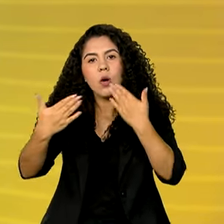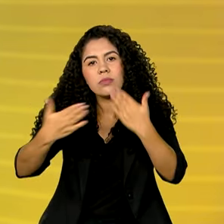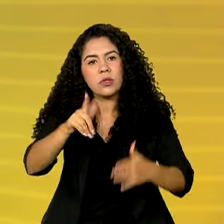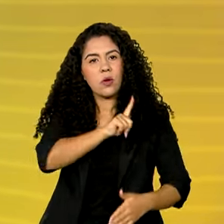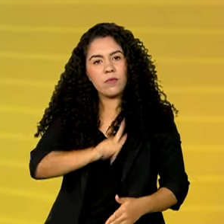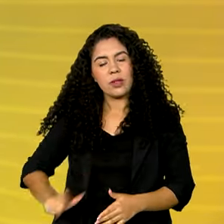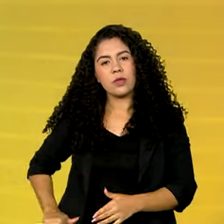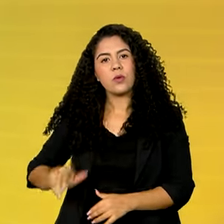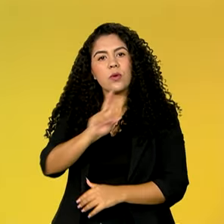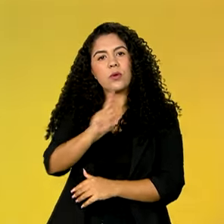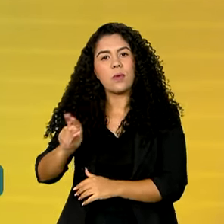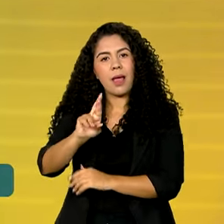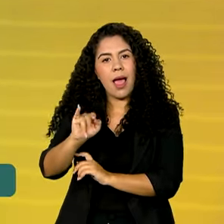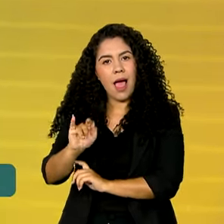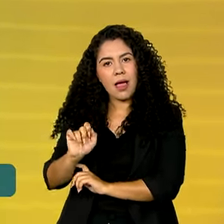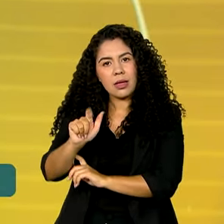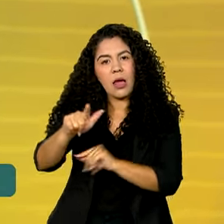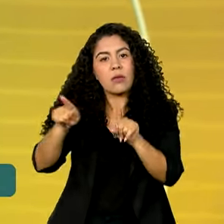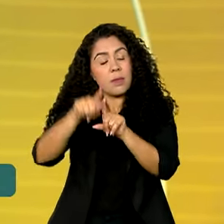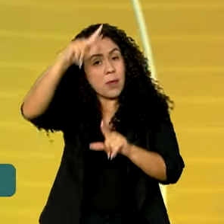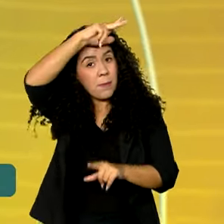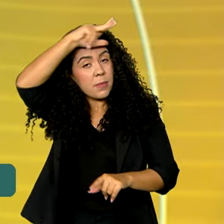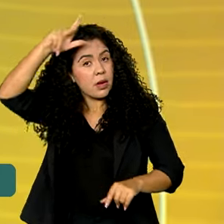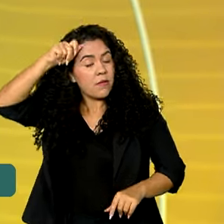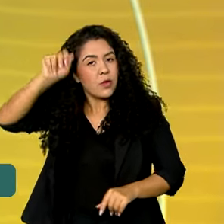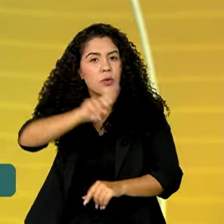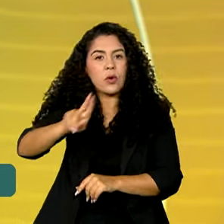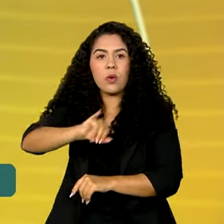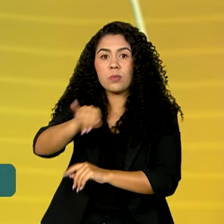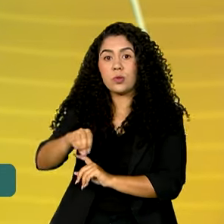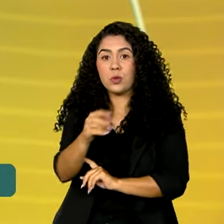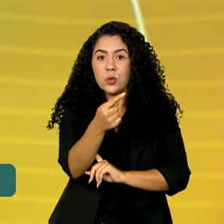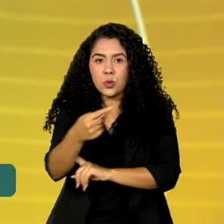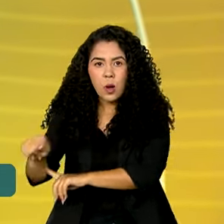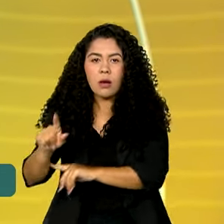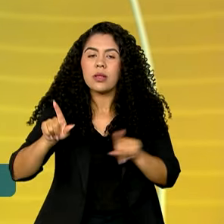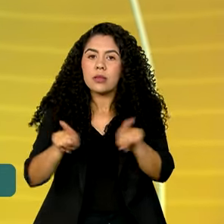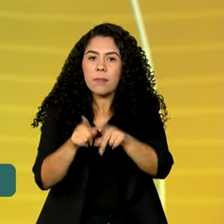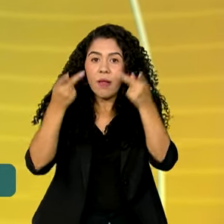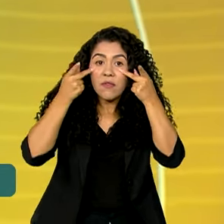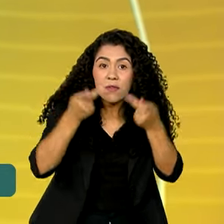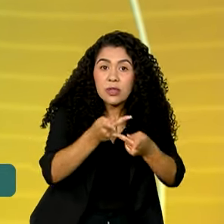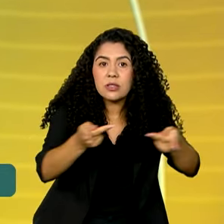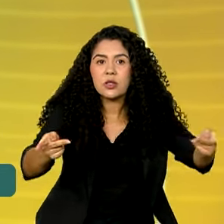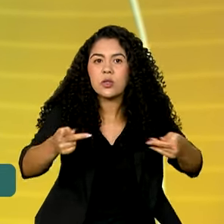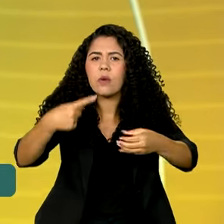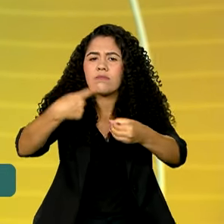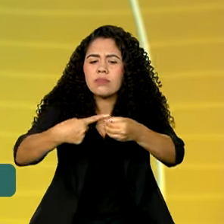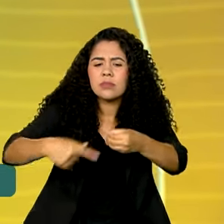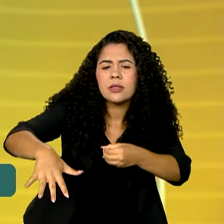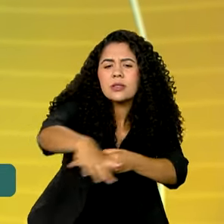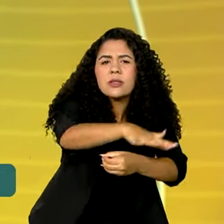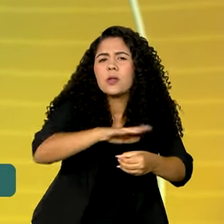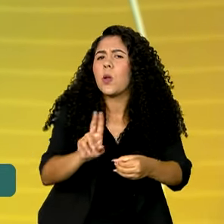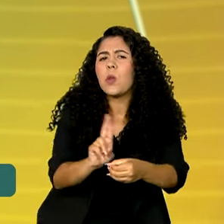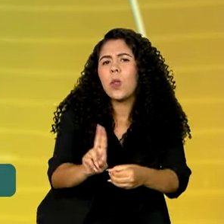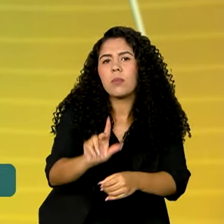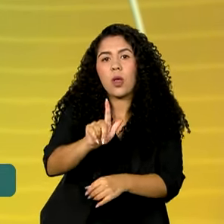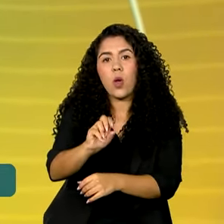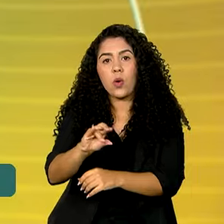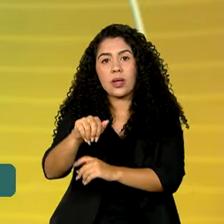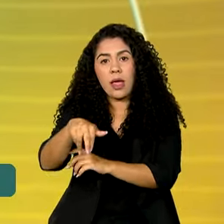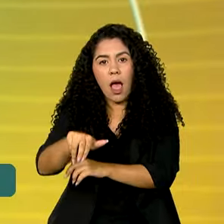com o prefeito de Recife, João Campos, e visitou um polo de produção de veículos na cidade de Goiânia, localizada a cerca de